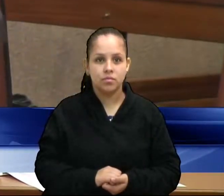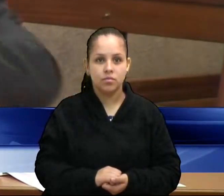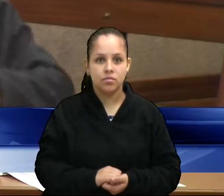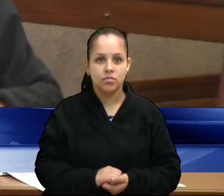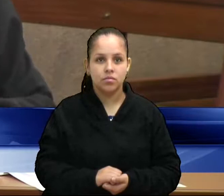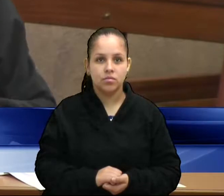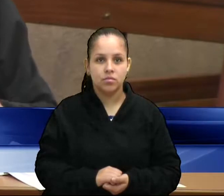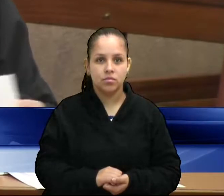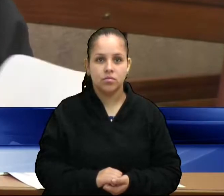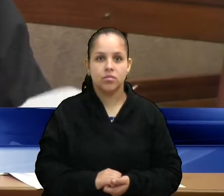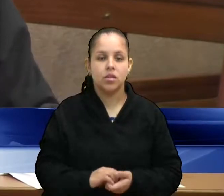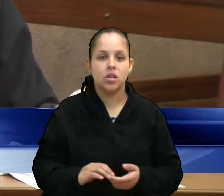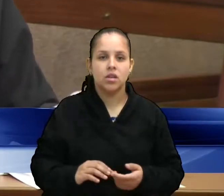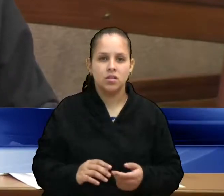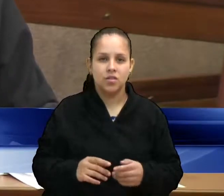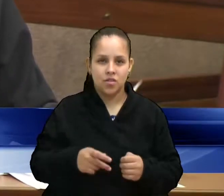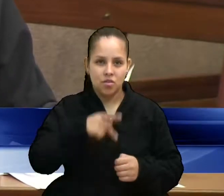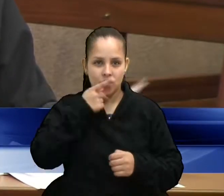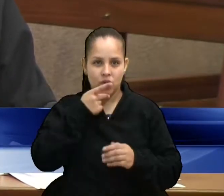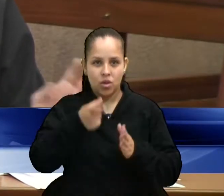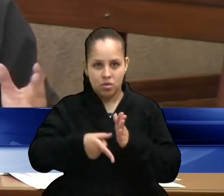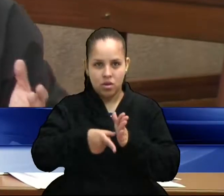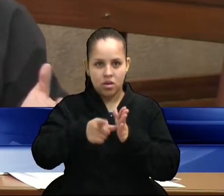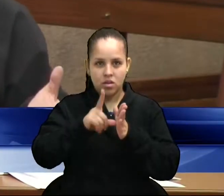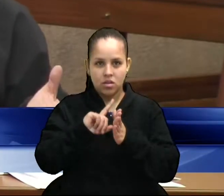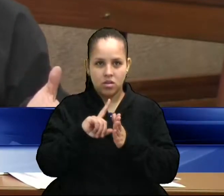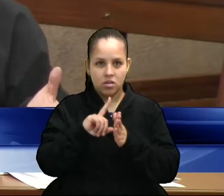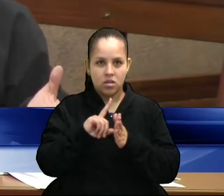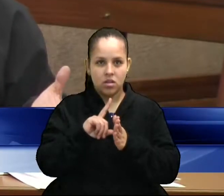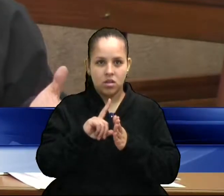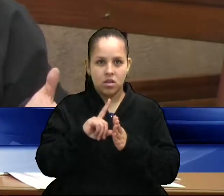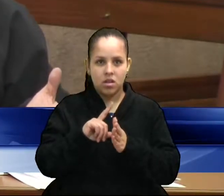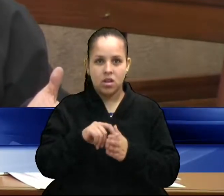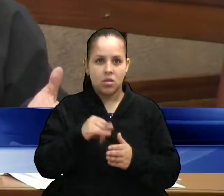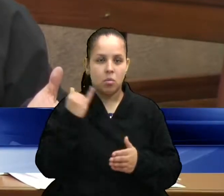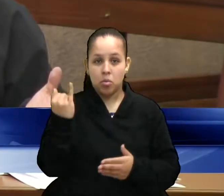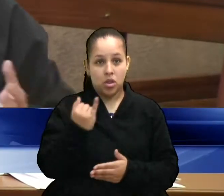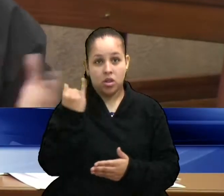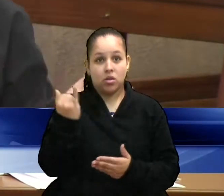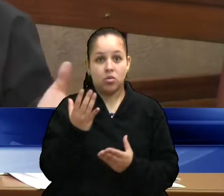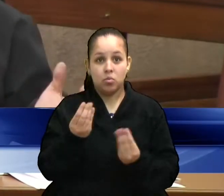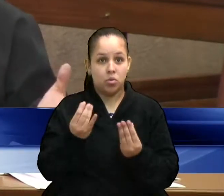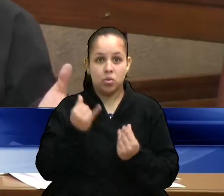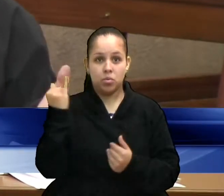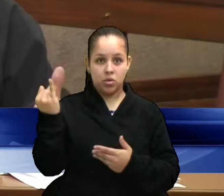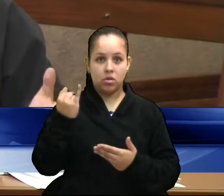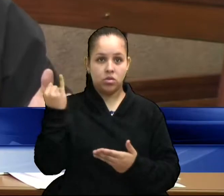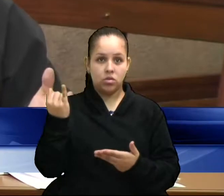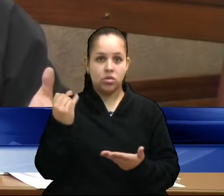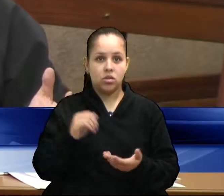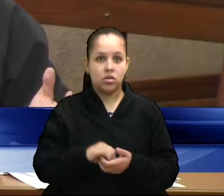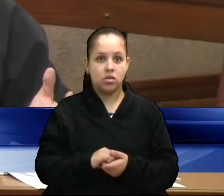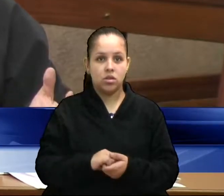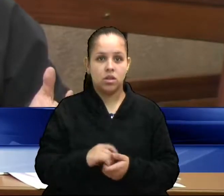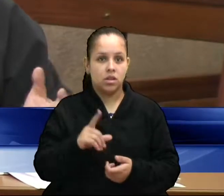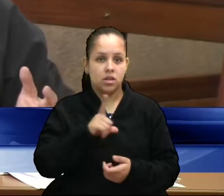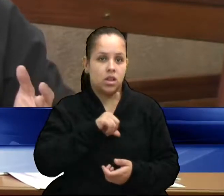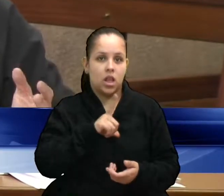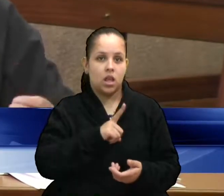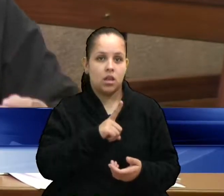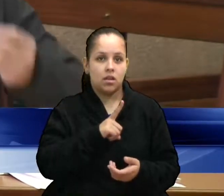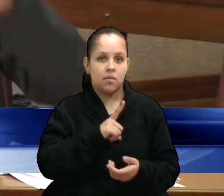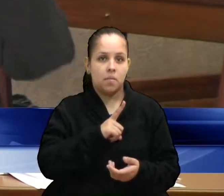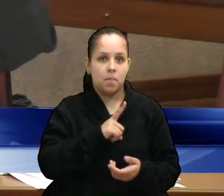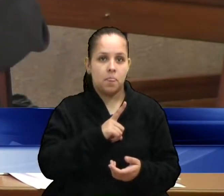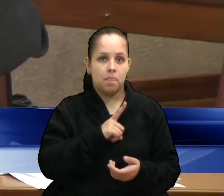já levantou a questão da bilhetagem eletrônica. É fundamental hoje isso. É fundamental que se tenha isto. Que isto